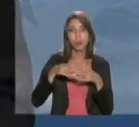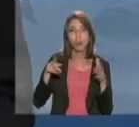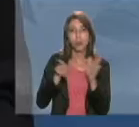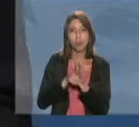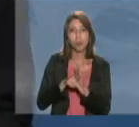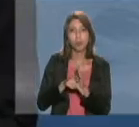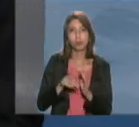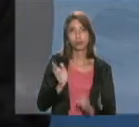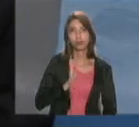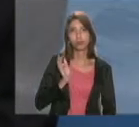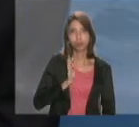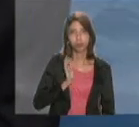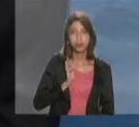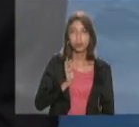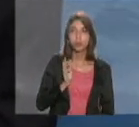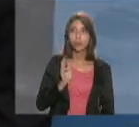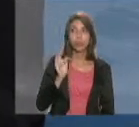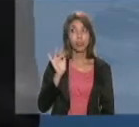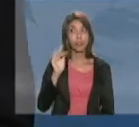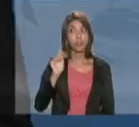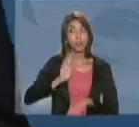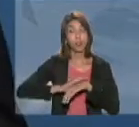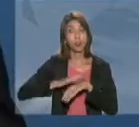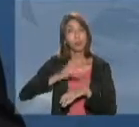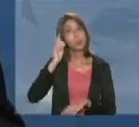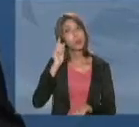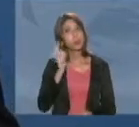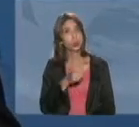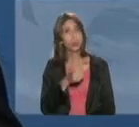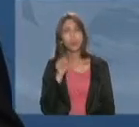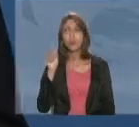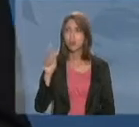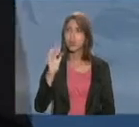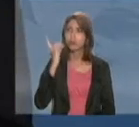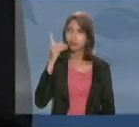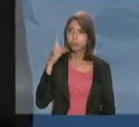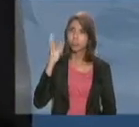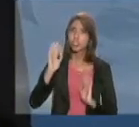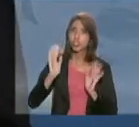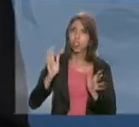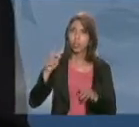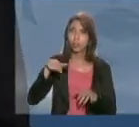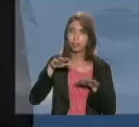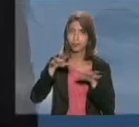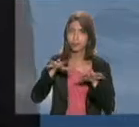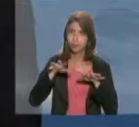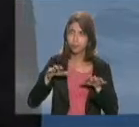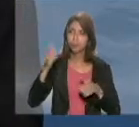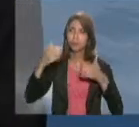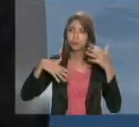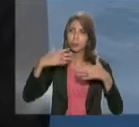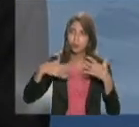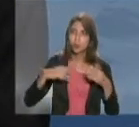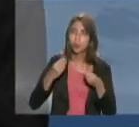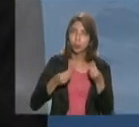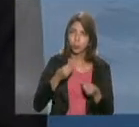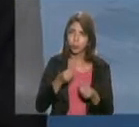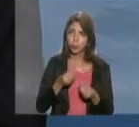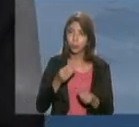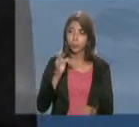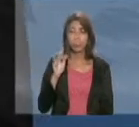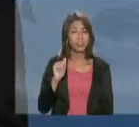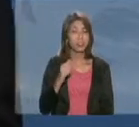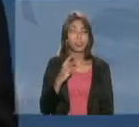elitizado, a mando da FIFA. O senhor aqui na Assembleia Legislativa fez alguns discursos, pronunciamentos a respeito